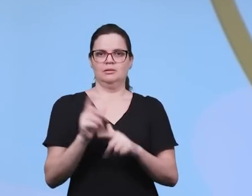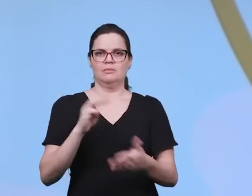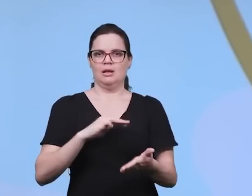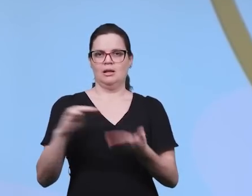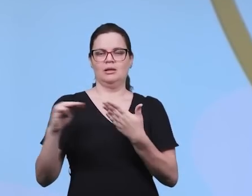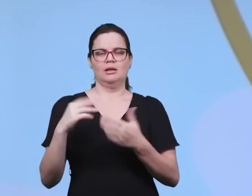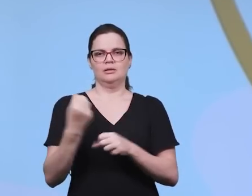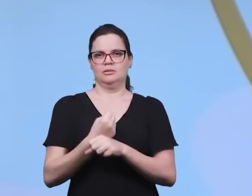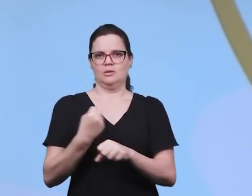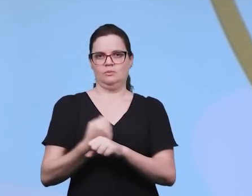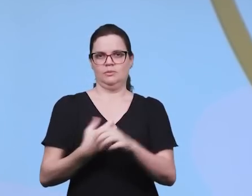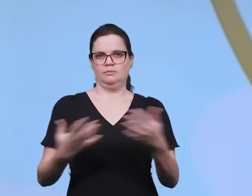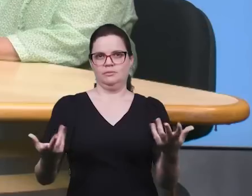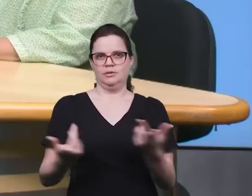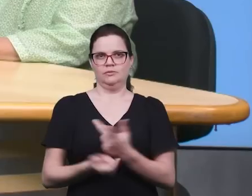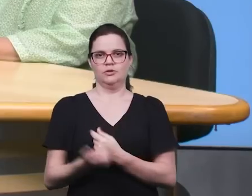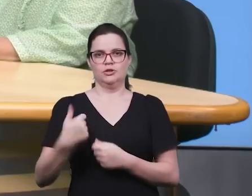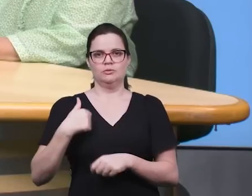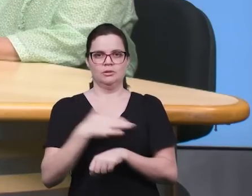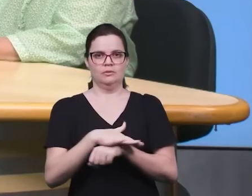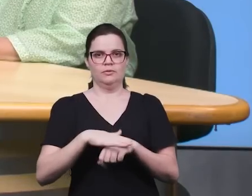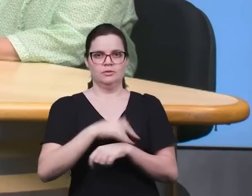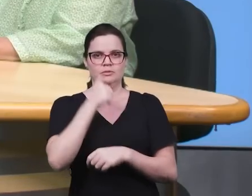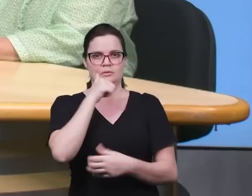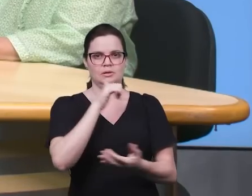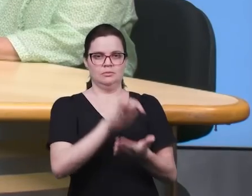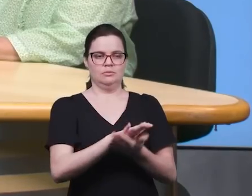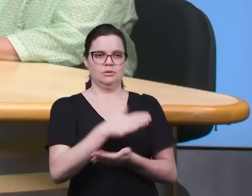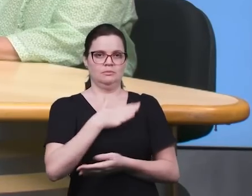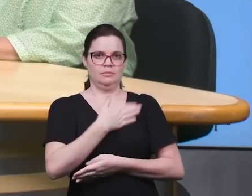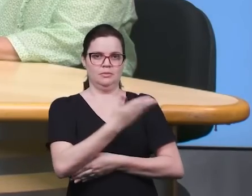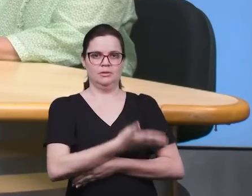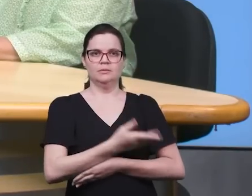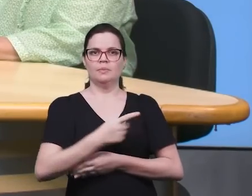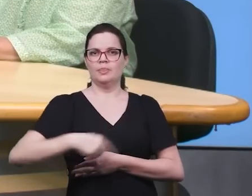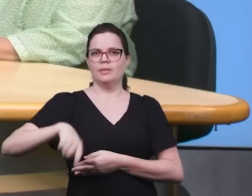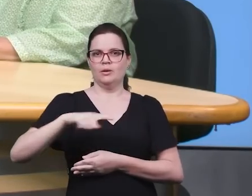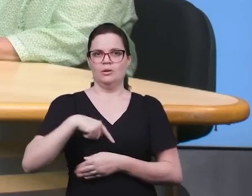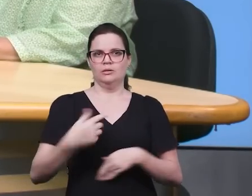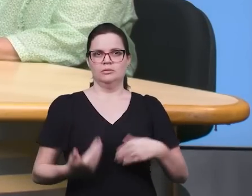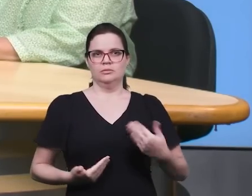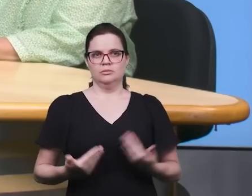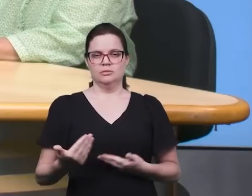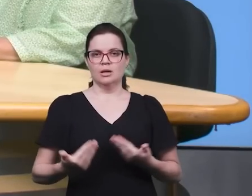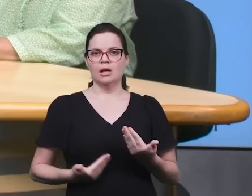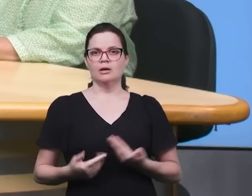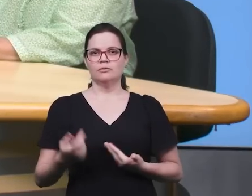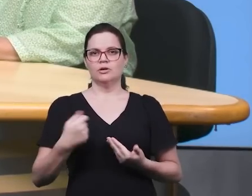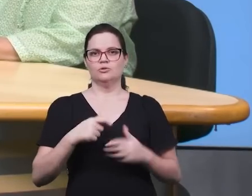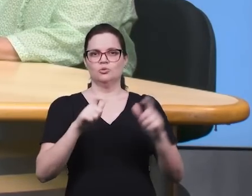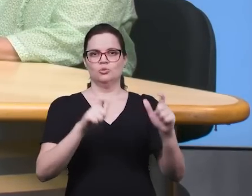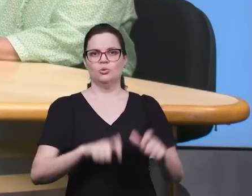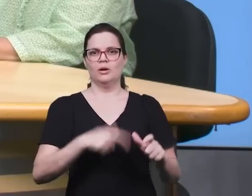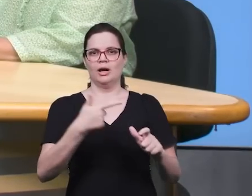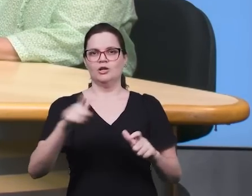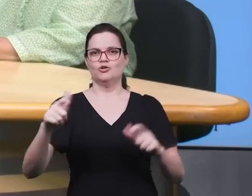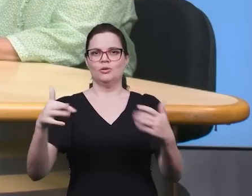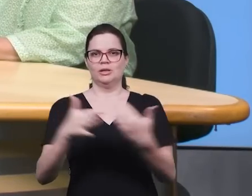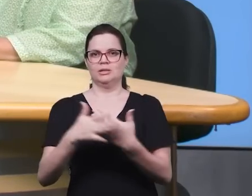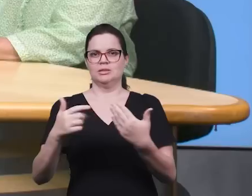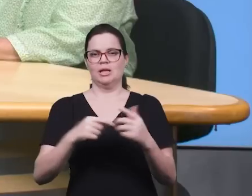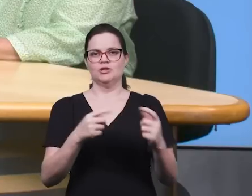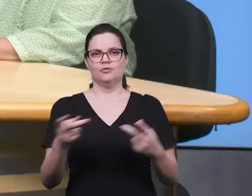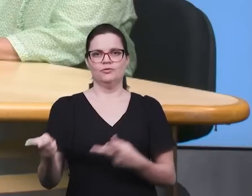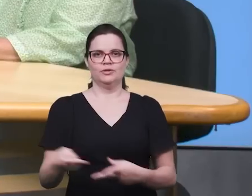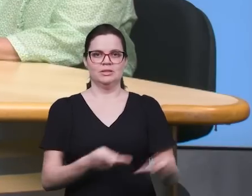obra, né? Eu estava falando agora há pouco com a minha esposa como é bom a gente, mesmo não sendo de uma determinada cidade, a gente vai visitar